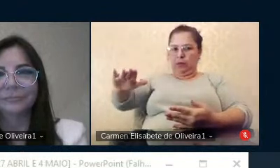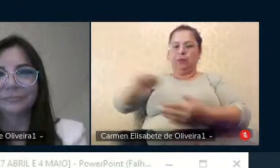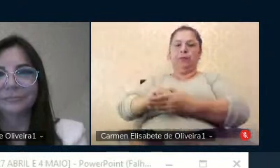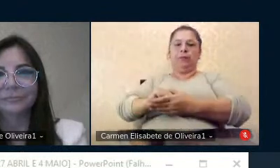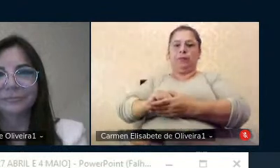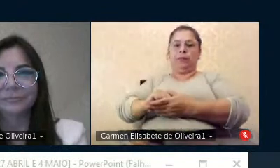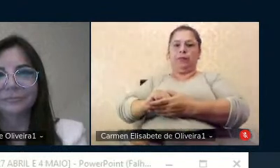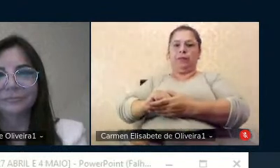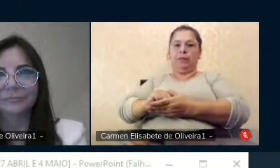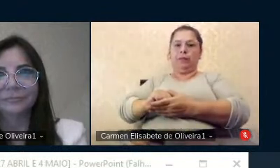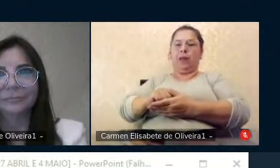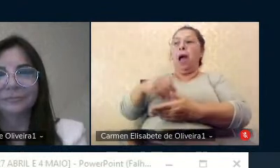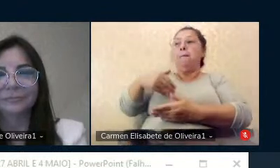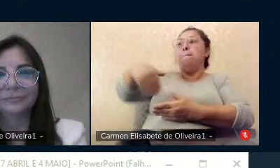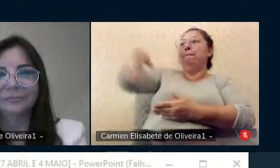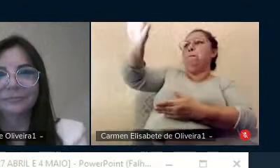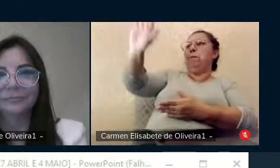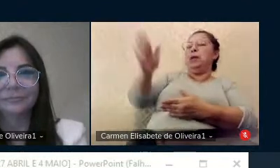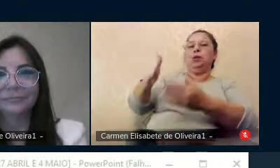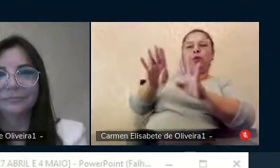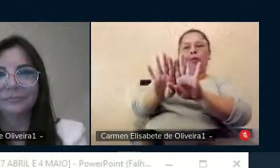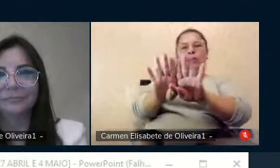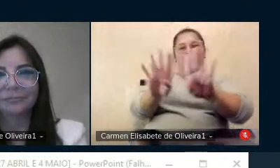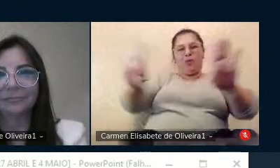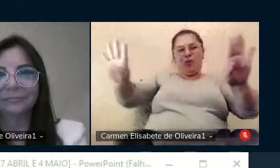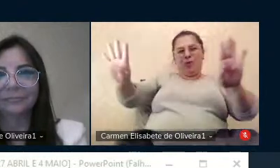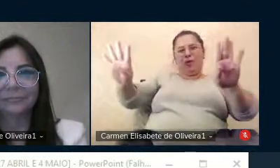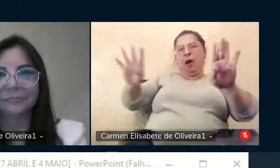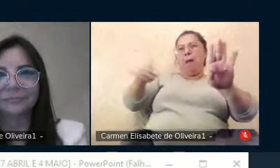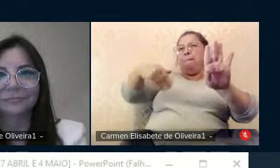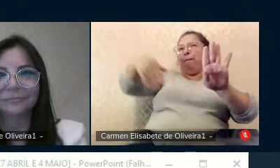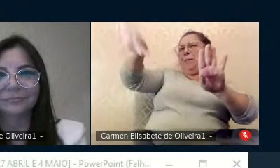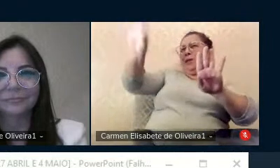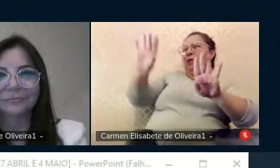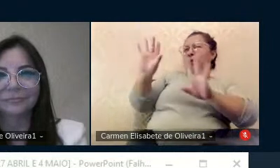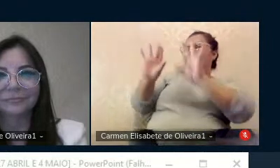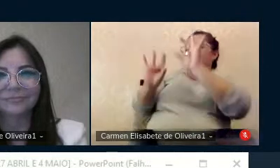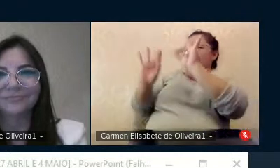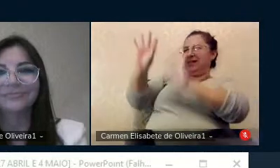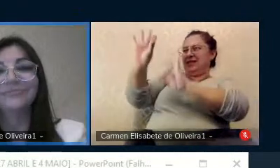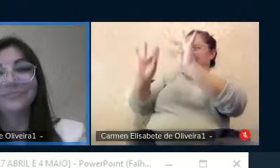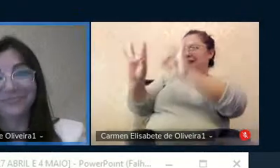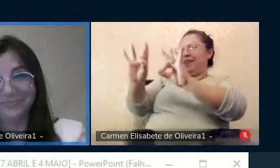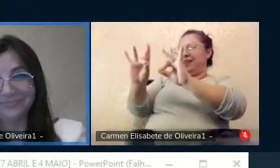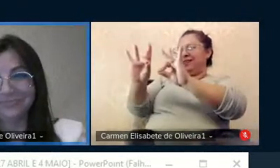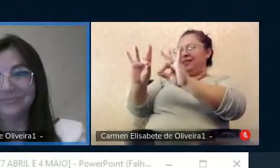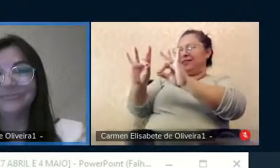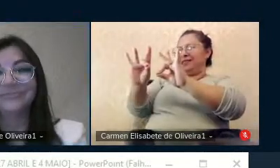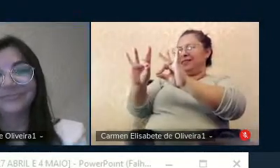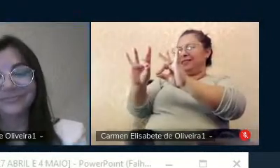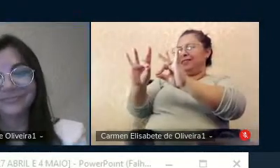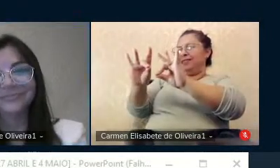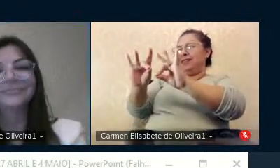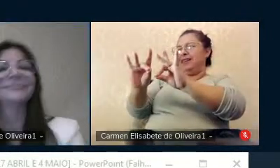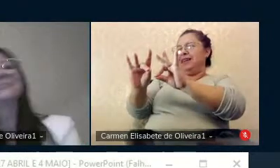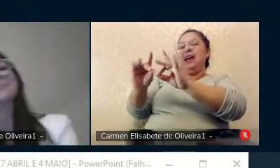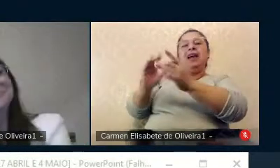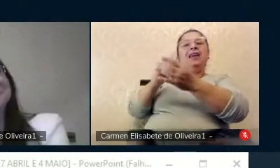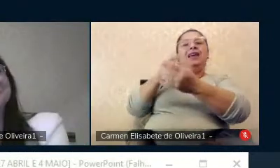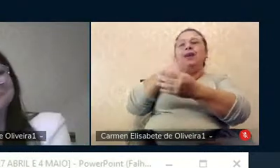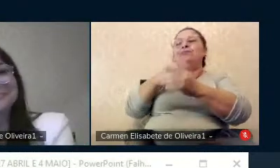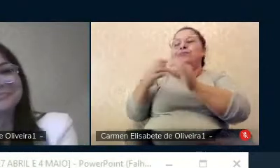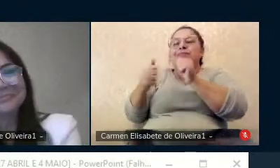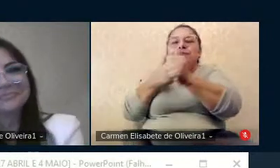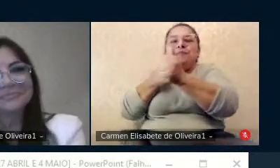pintou estrelas no muro e teve o céu ao alcance da mão. Então, você veja a beleza disso,